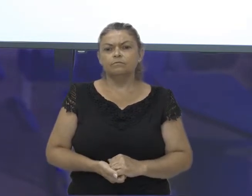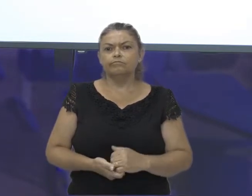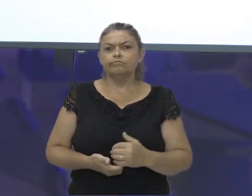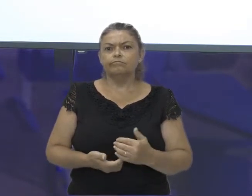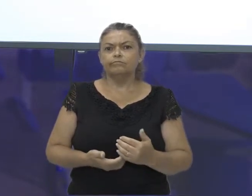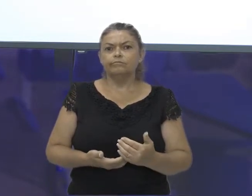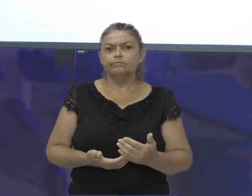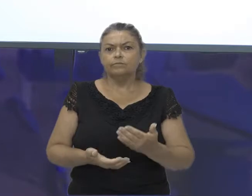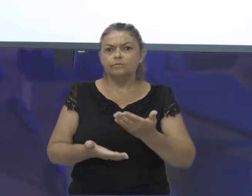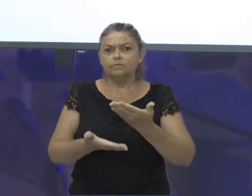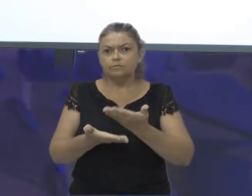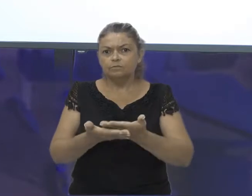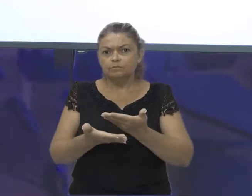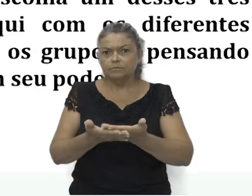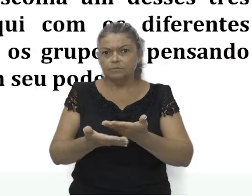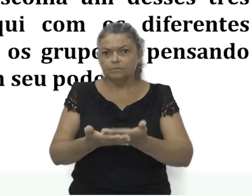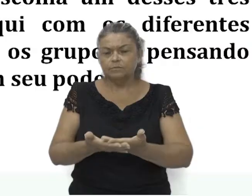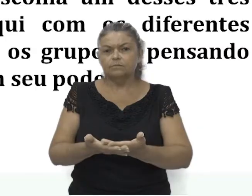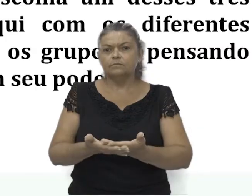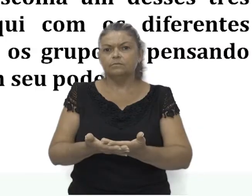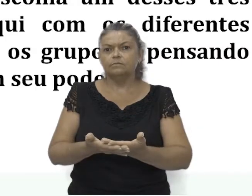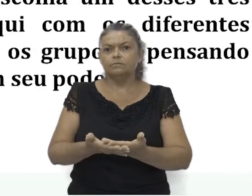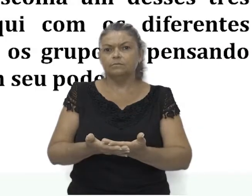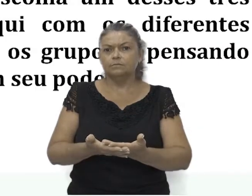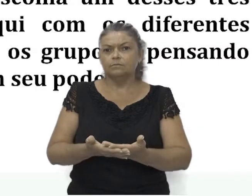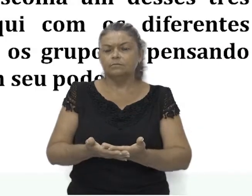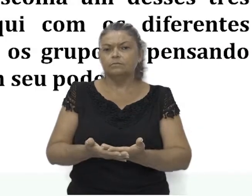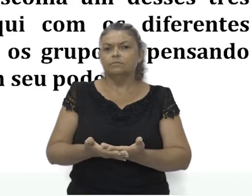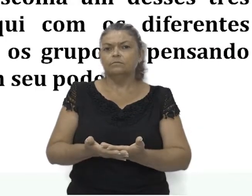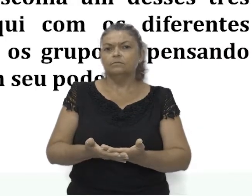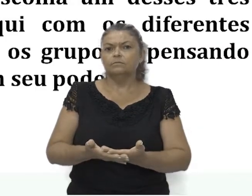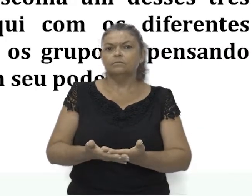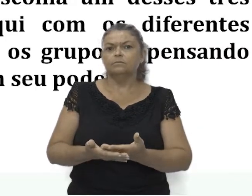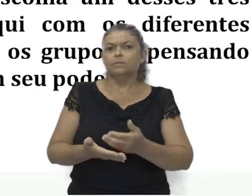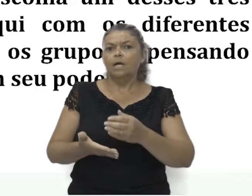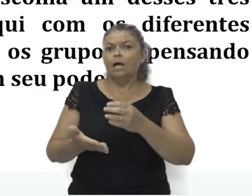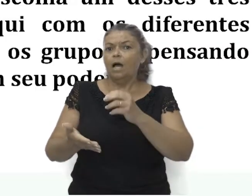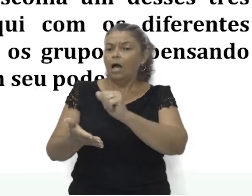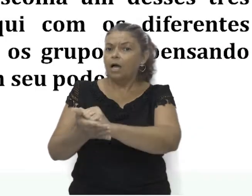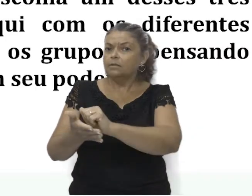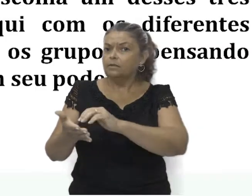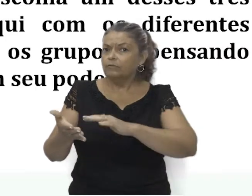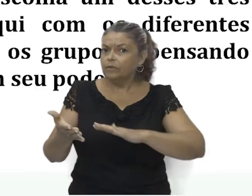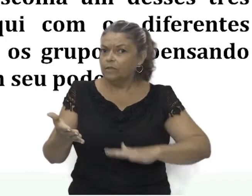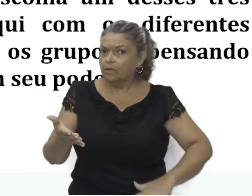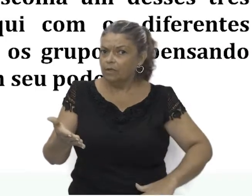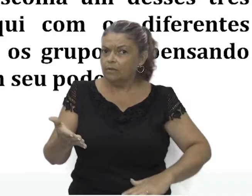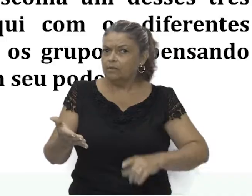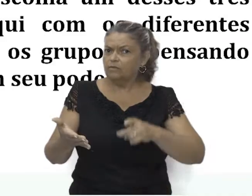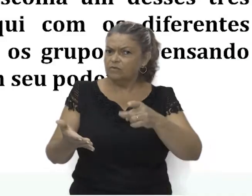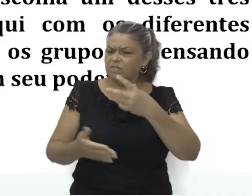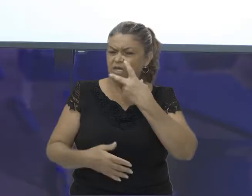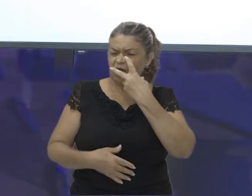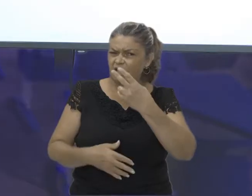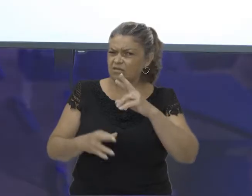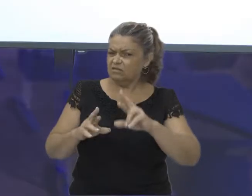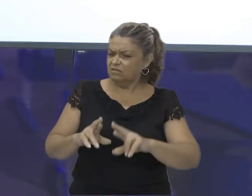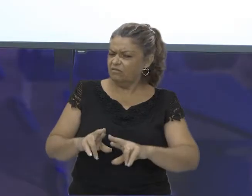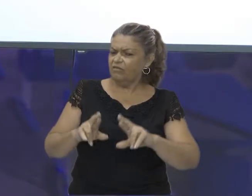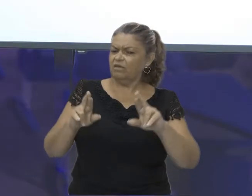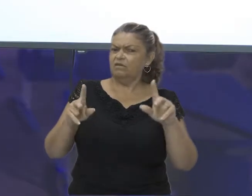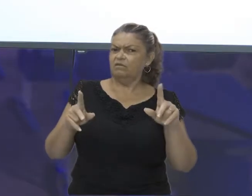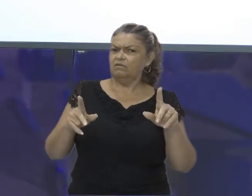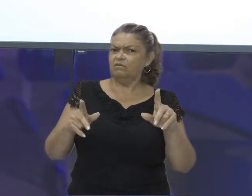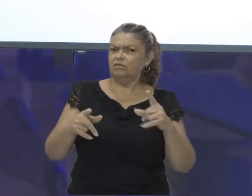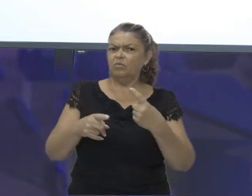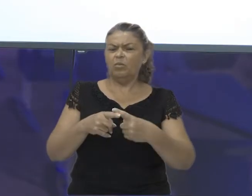Começa o nosso slide assim, passo 2, retome a atividade. Possa ser que você ache estranho, porque começa pelo